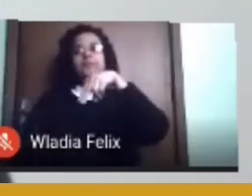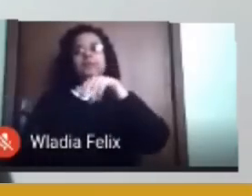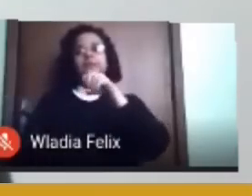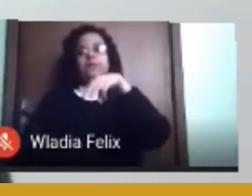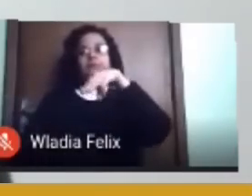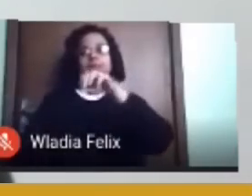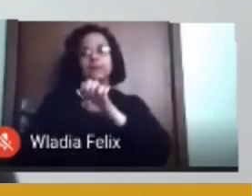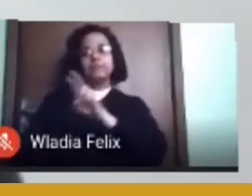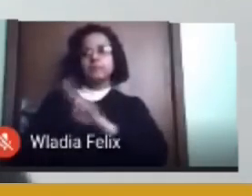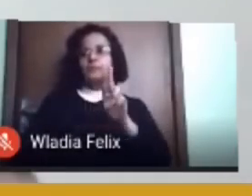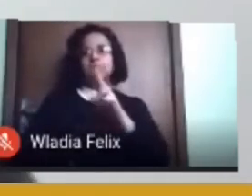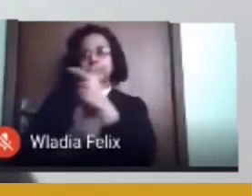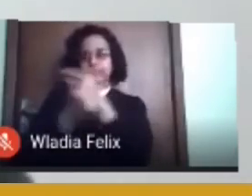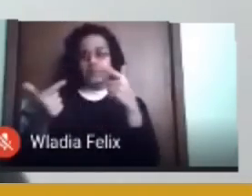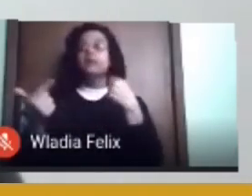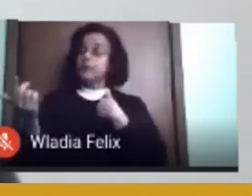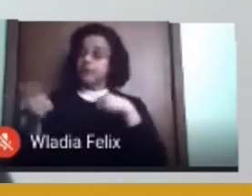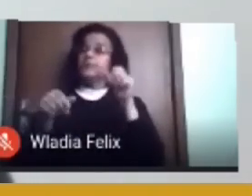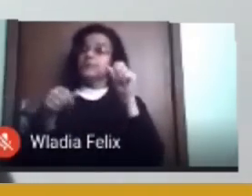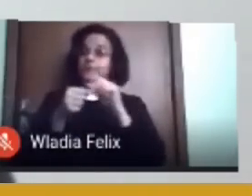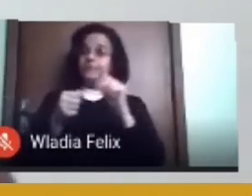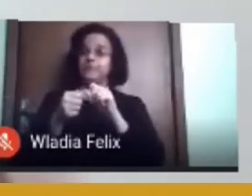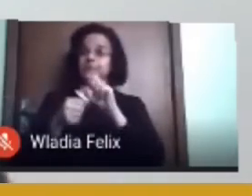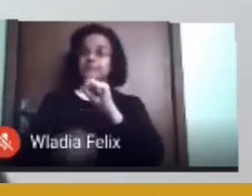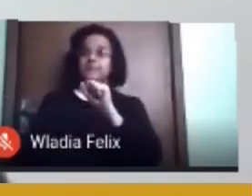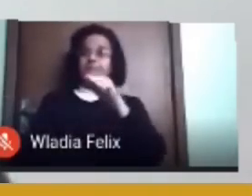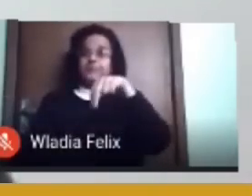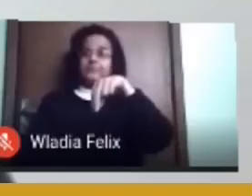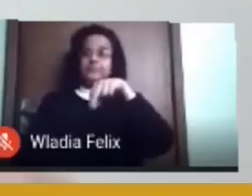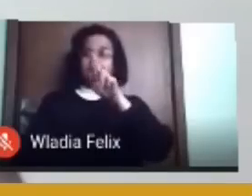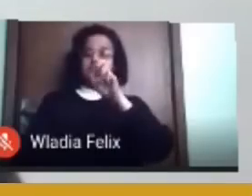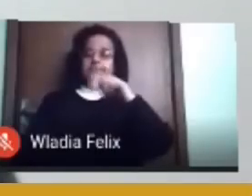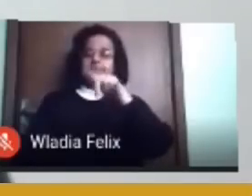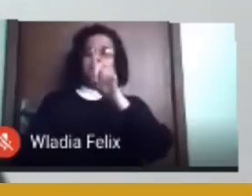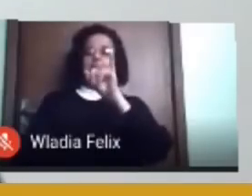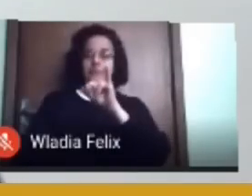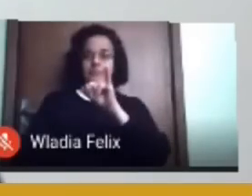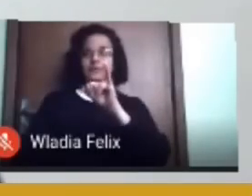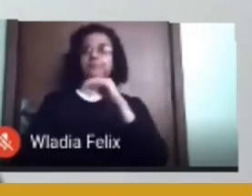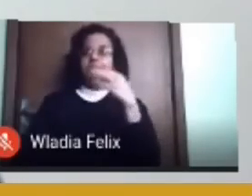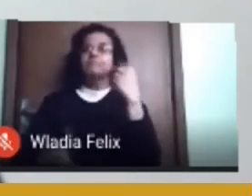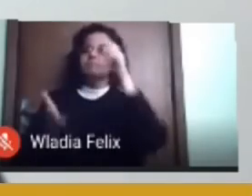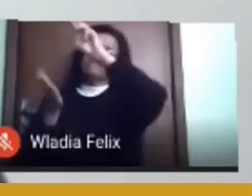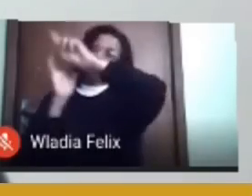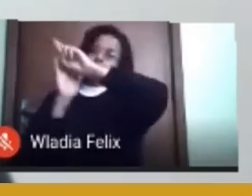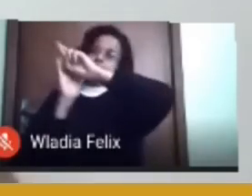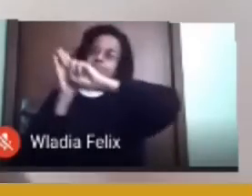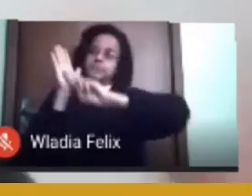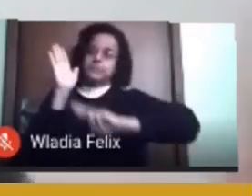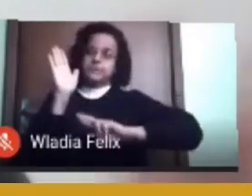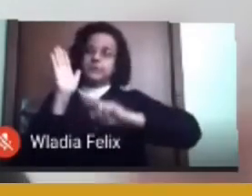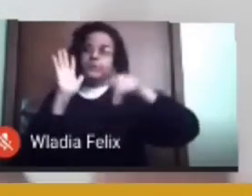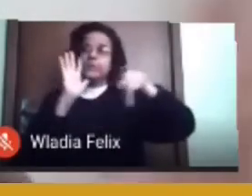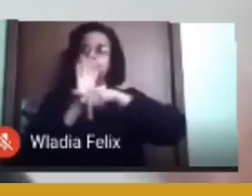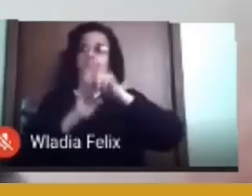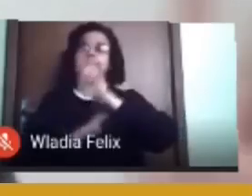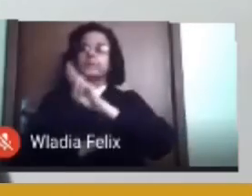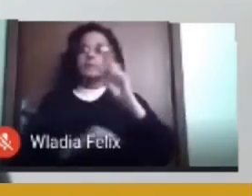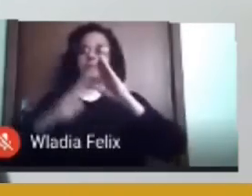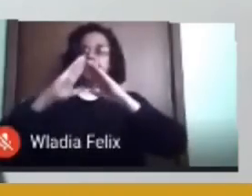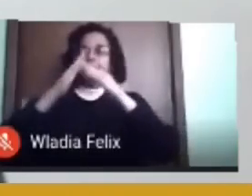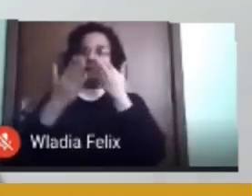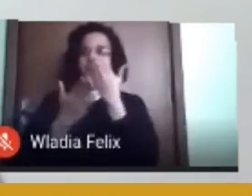pedagogo, eu fiz um relatório em nome da escola, encaminhei ao Conselho Tutelar. O pai, a mãe, o avô, a avó daquela